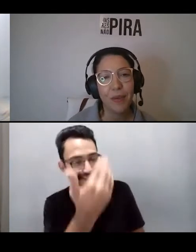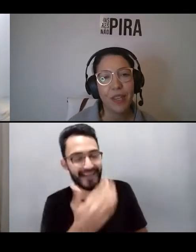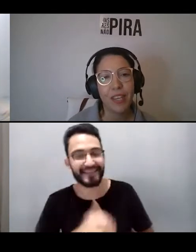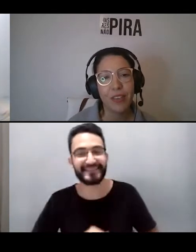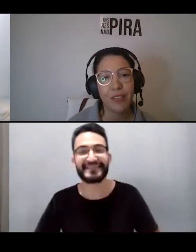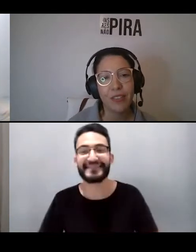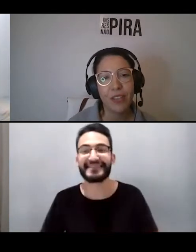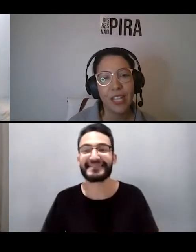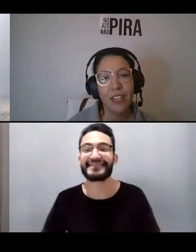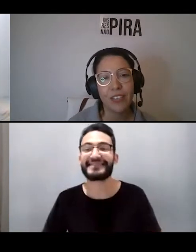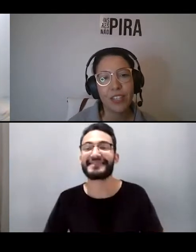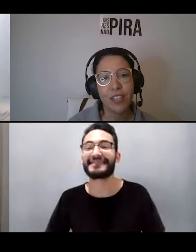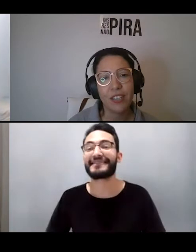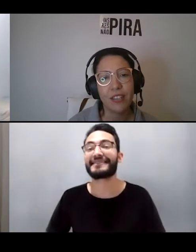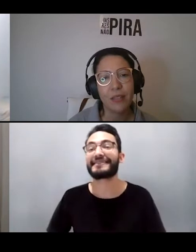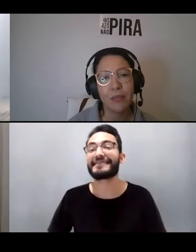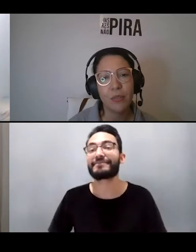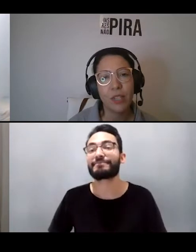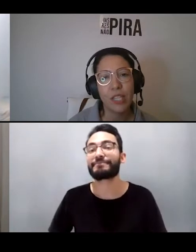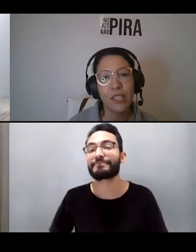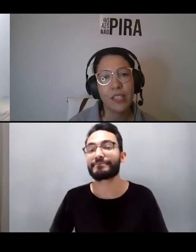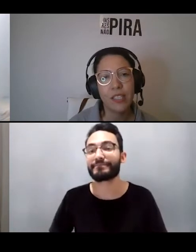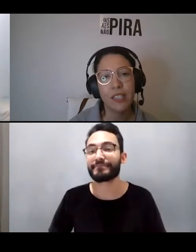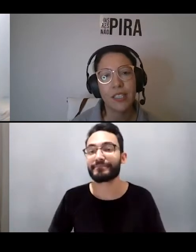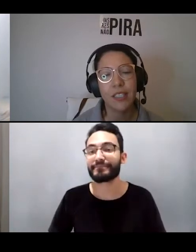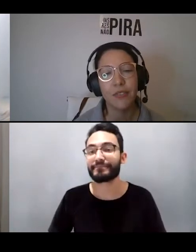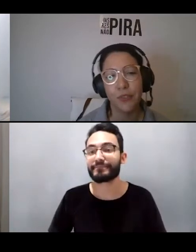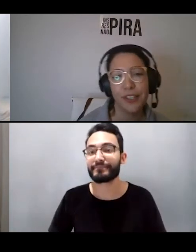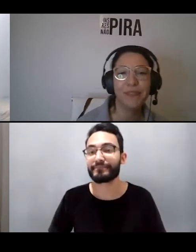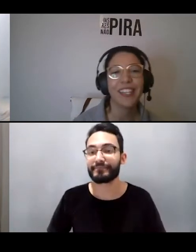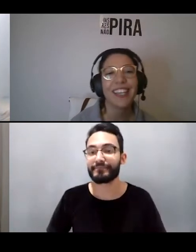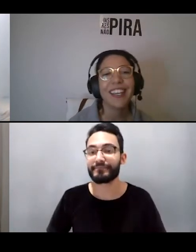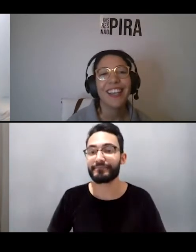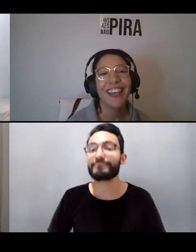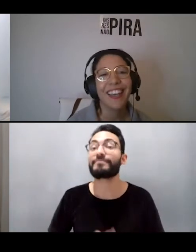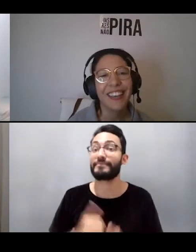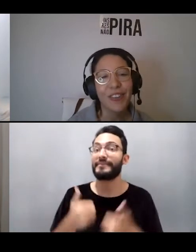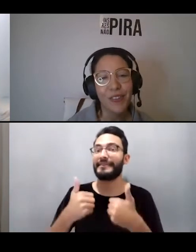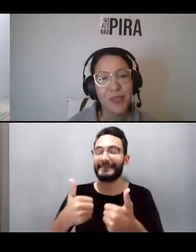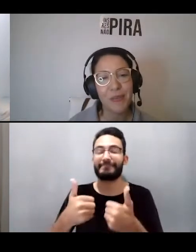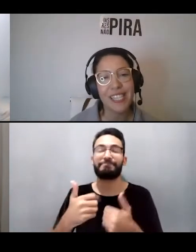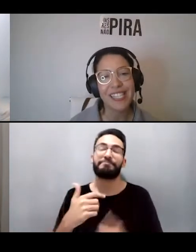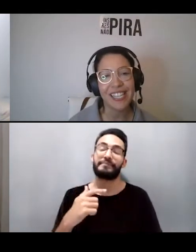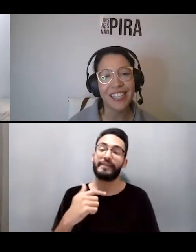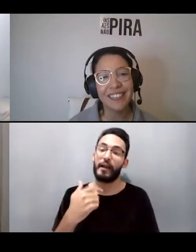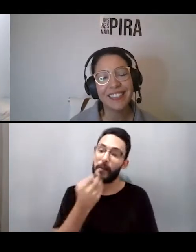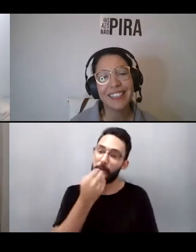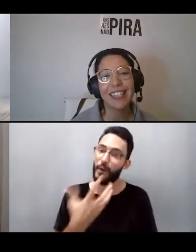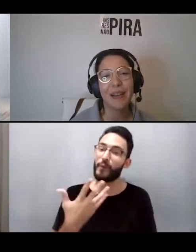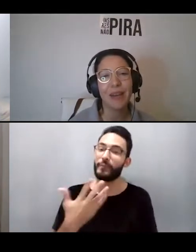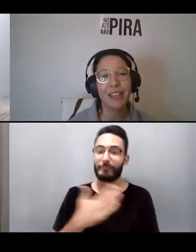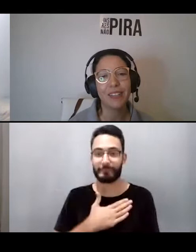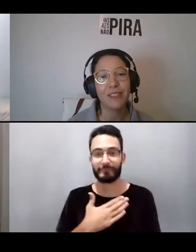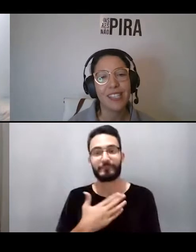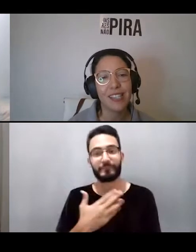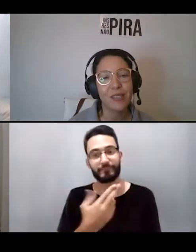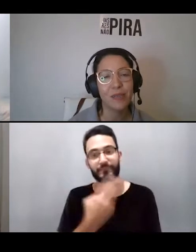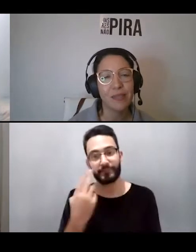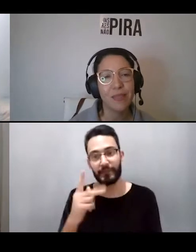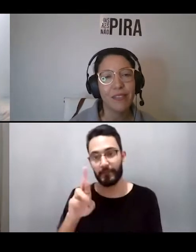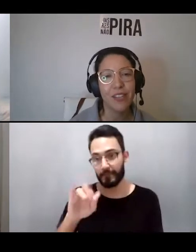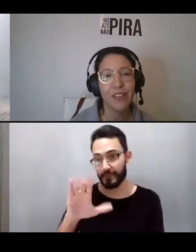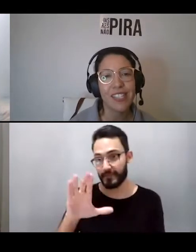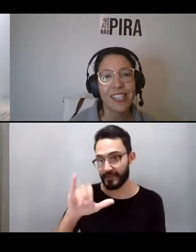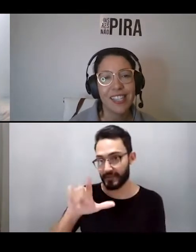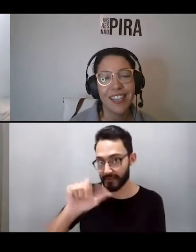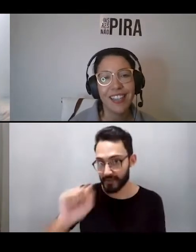Vou falar um pouco. Olê, acho que mudou aí. Foi. Bom, eu sou a Priscila, trabalho com essas